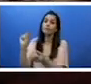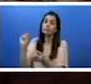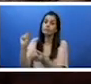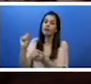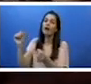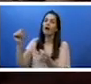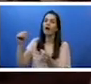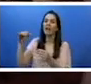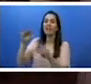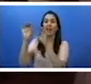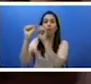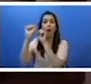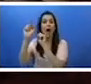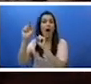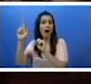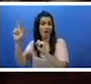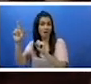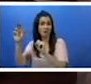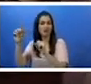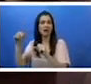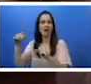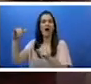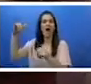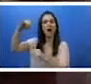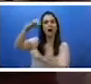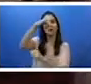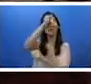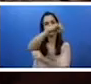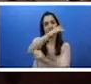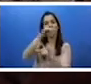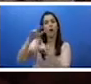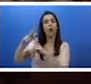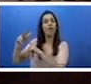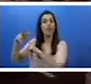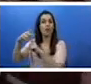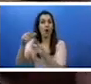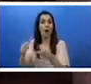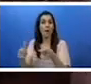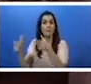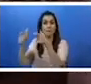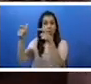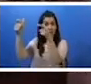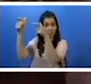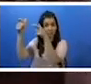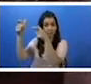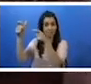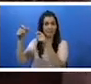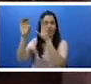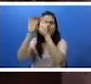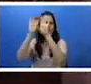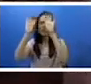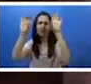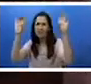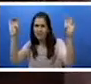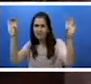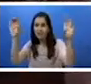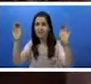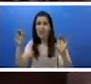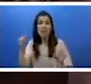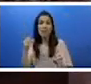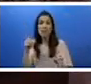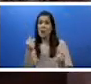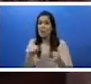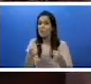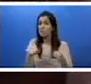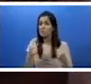avião, o helicóptero, o balão, eles ficam no ar, eles ficam suspensos, eles não precisam